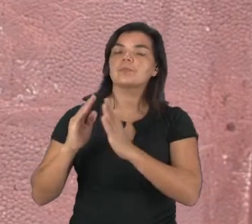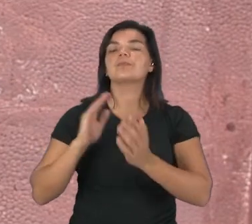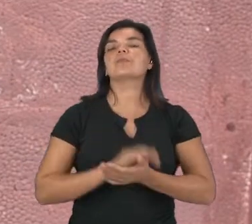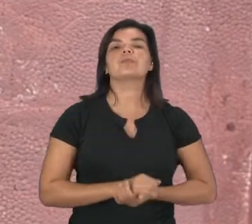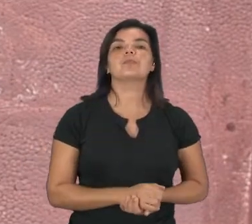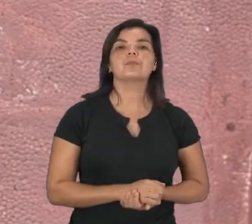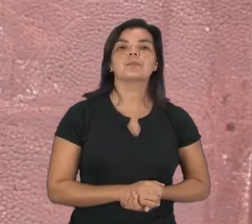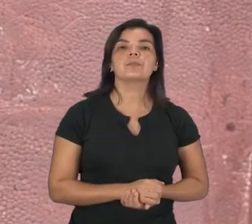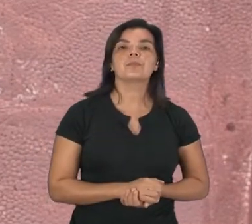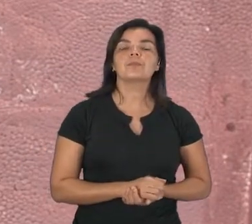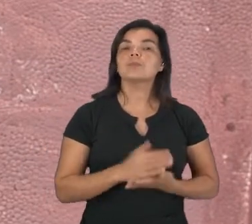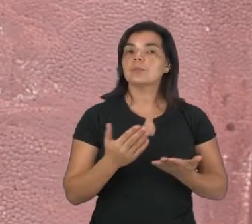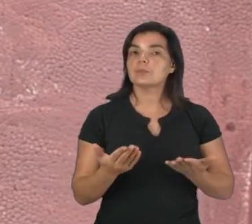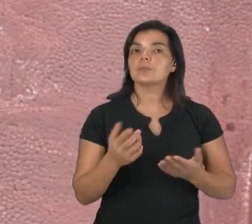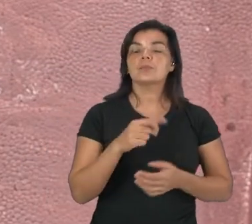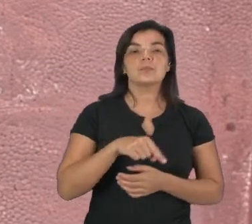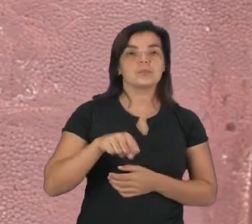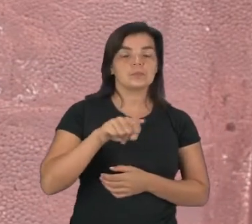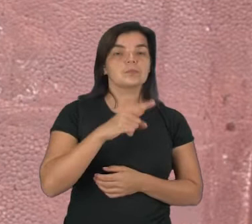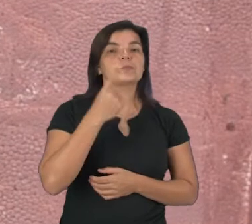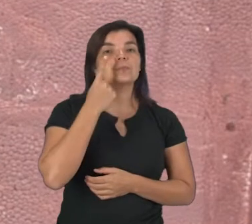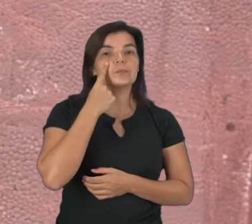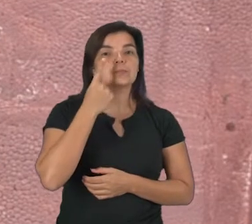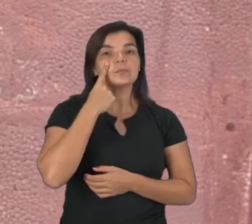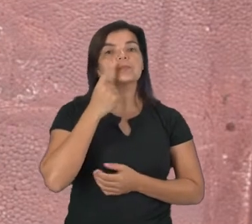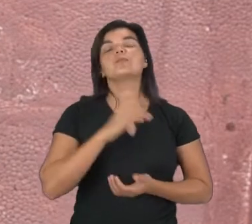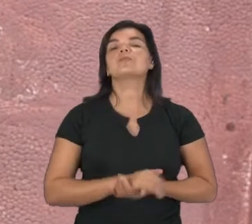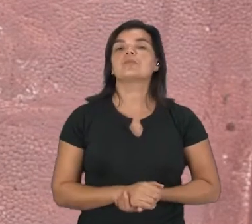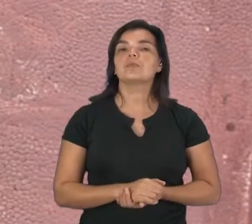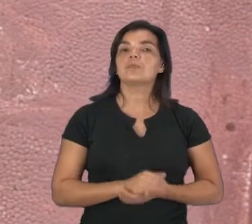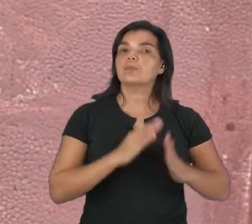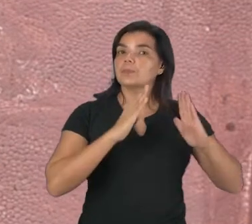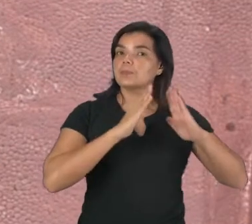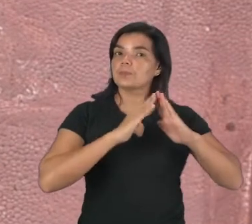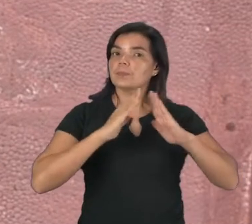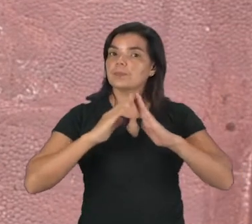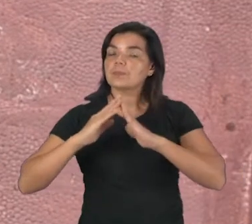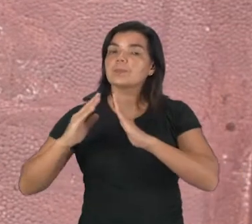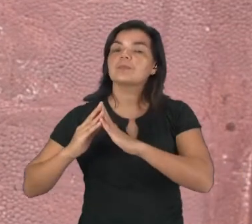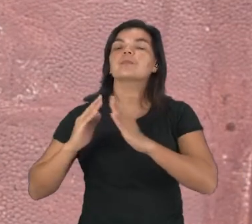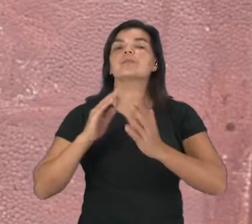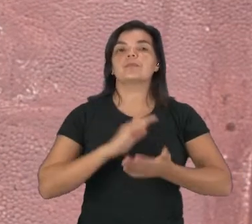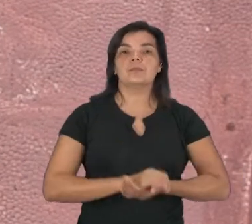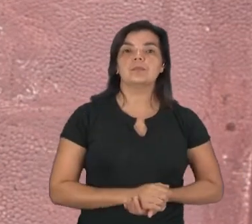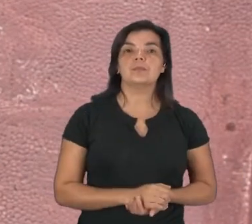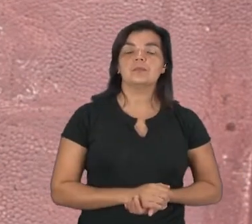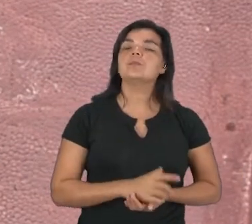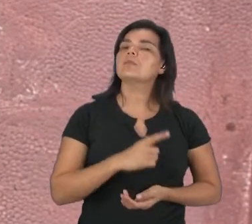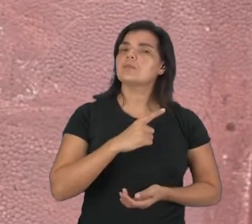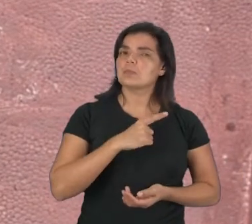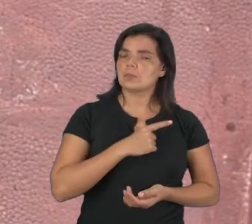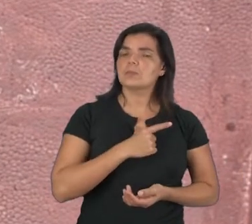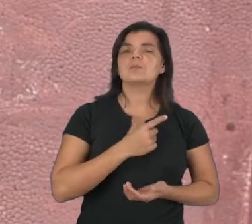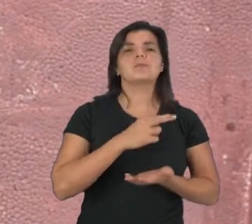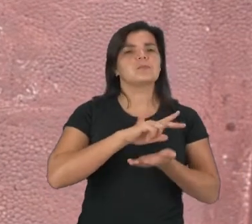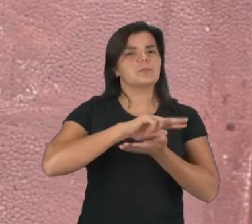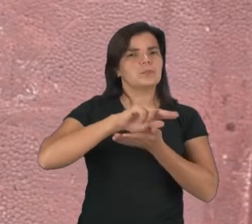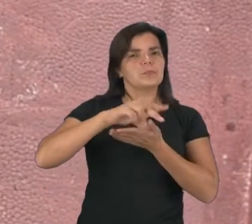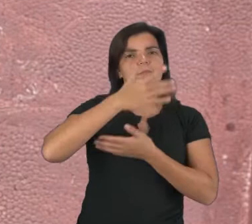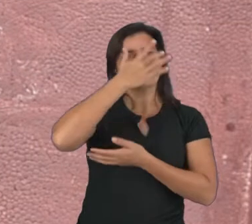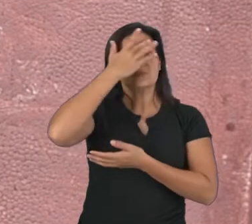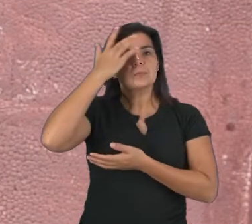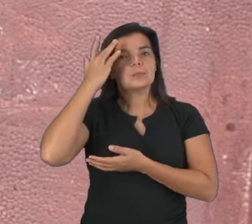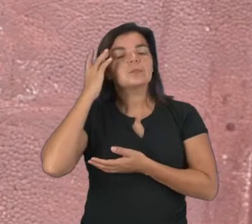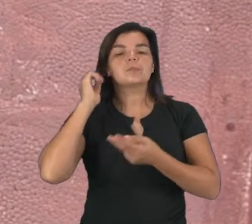não é mesmo? E vocês observam que no vilarejo ele é bem movimentado.